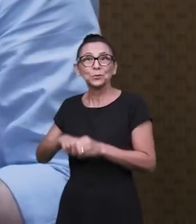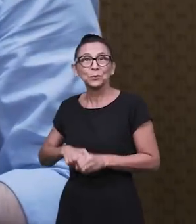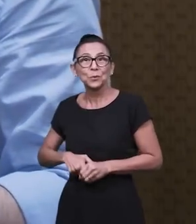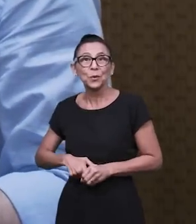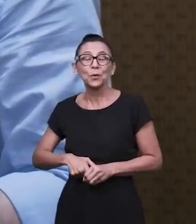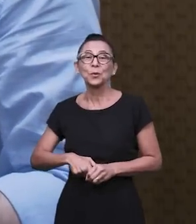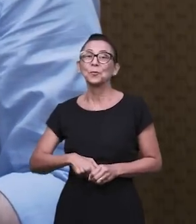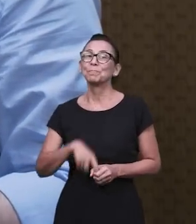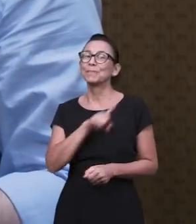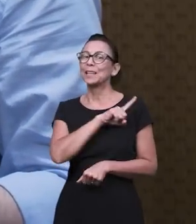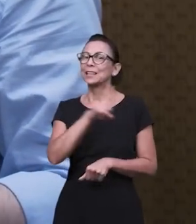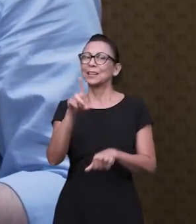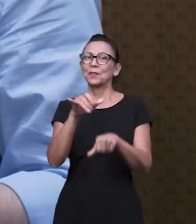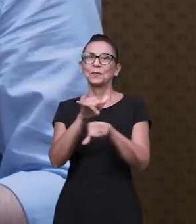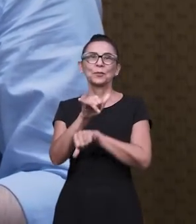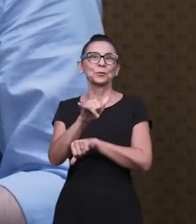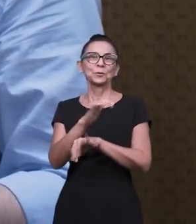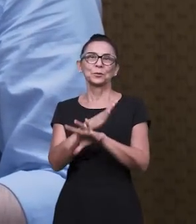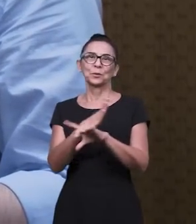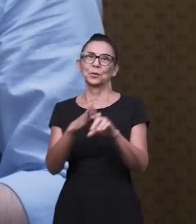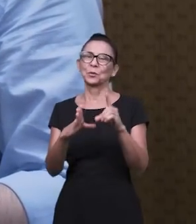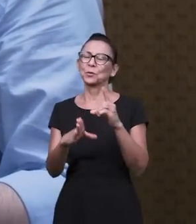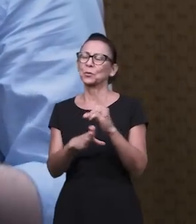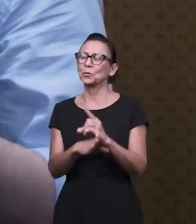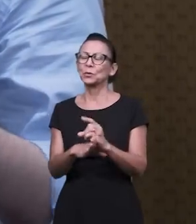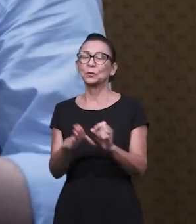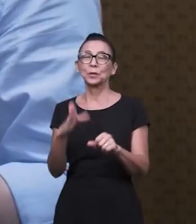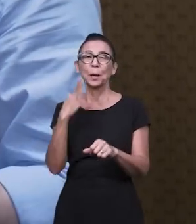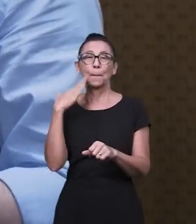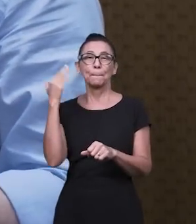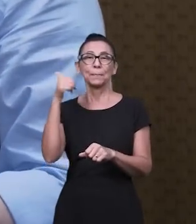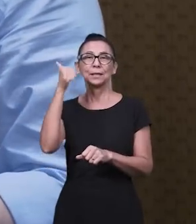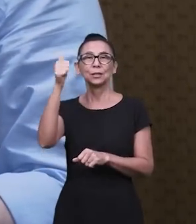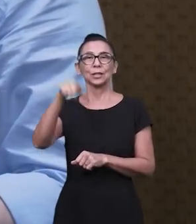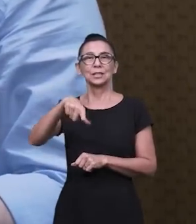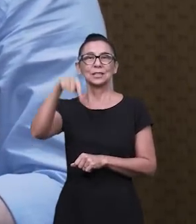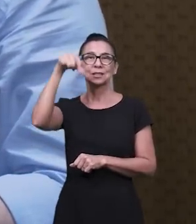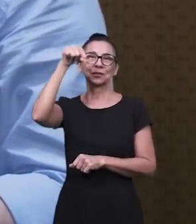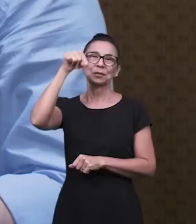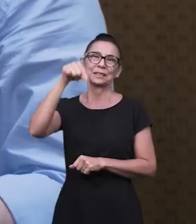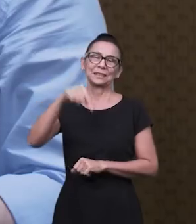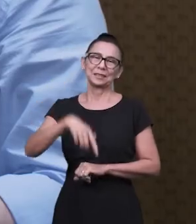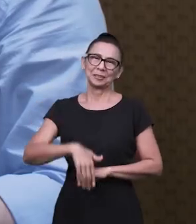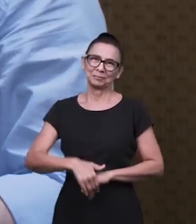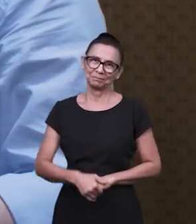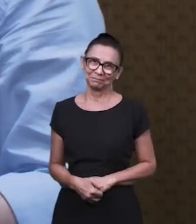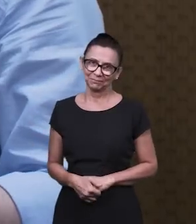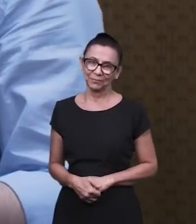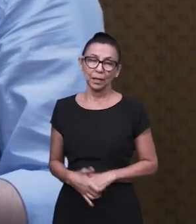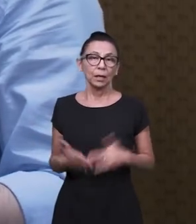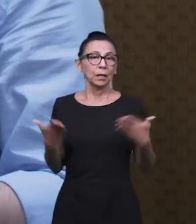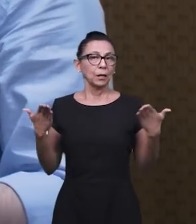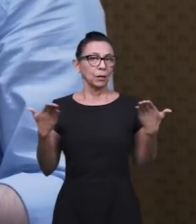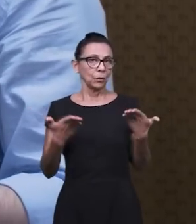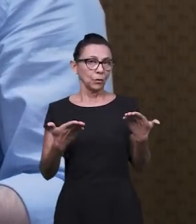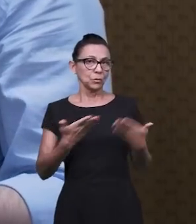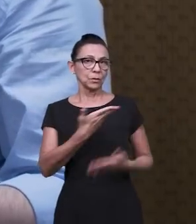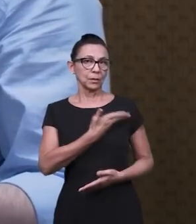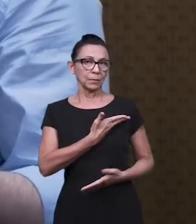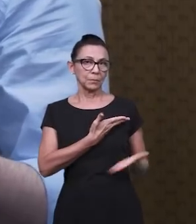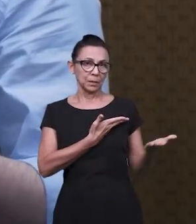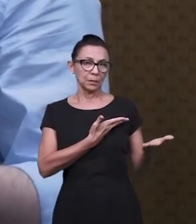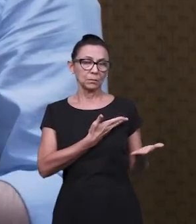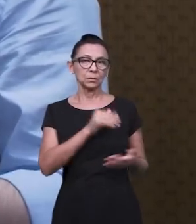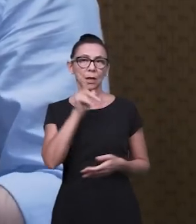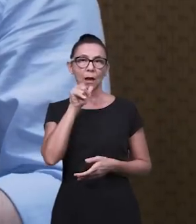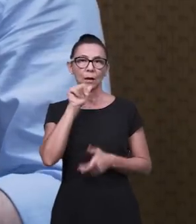nenhum culto. Disse que foi a melhor escolha que ele já fez. Graças a Deus. Hoje,